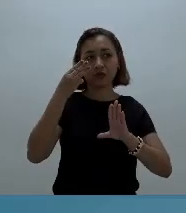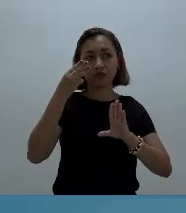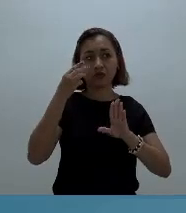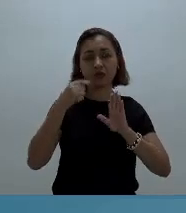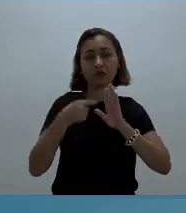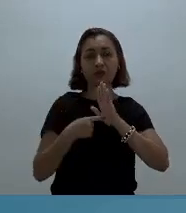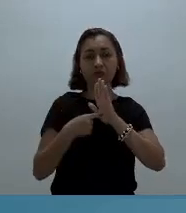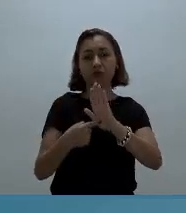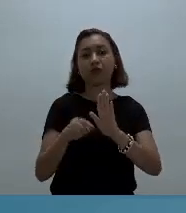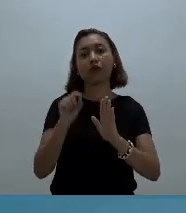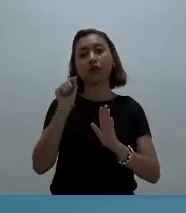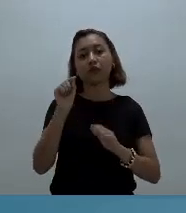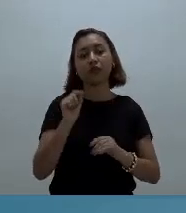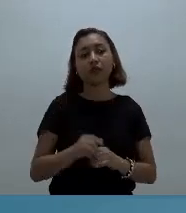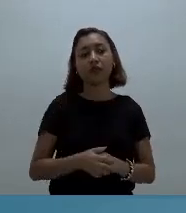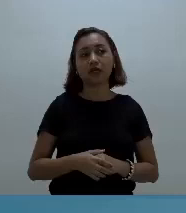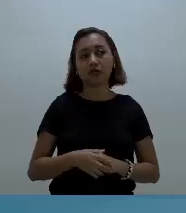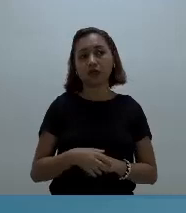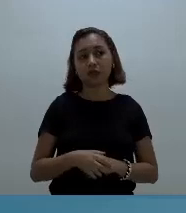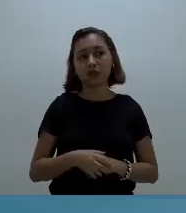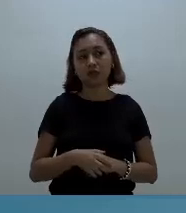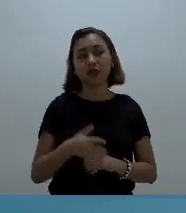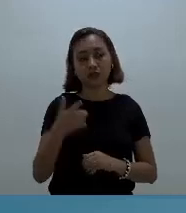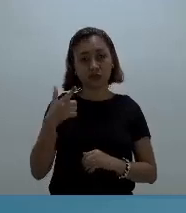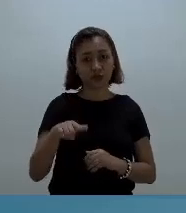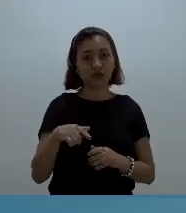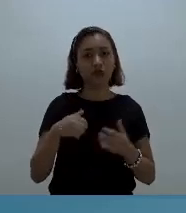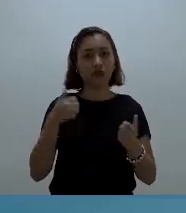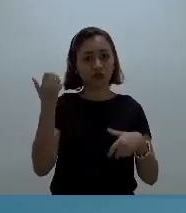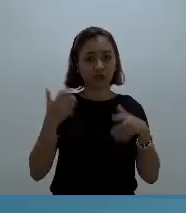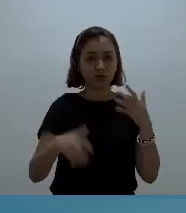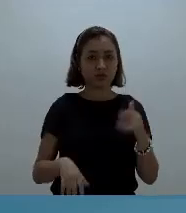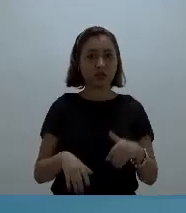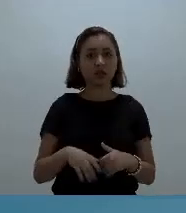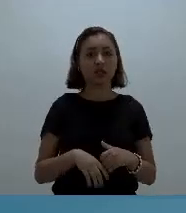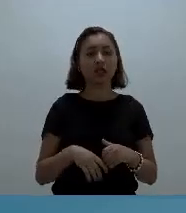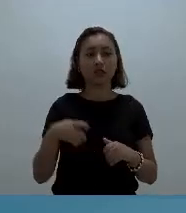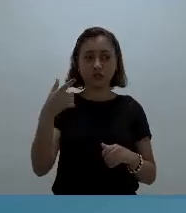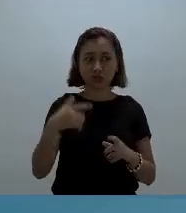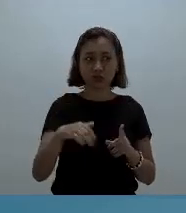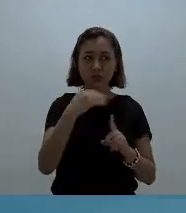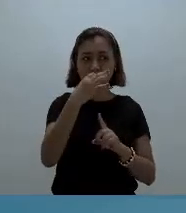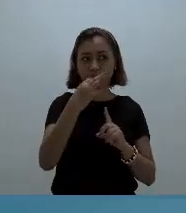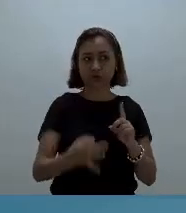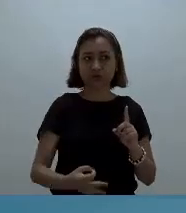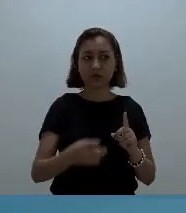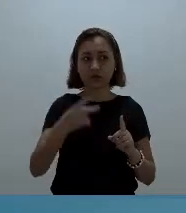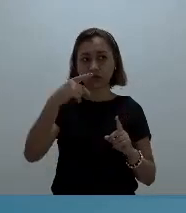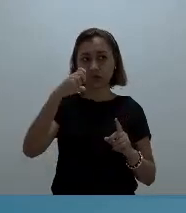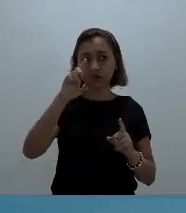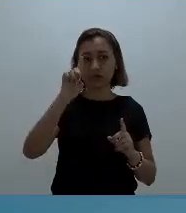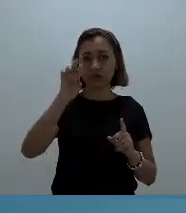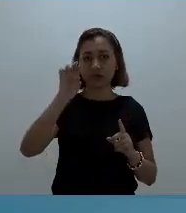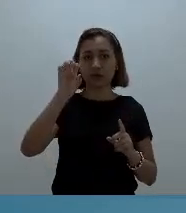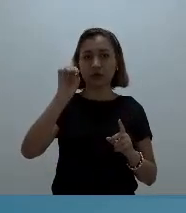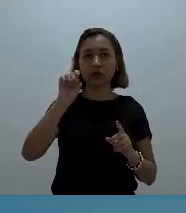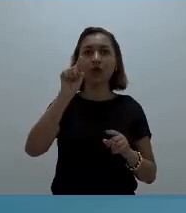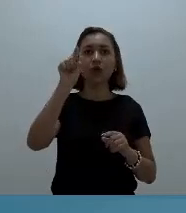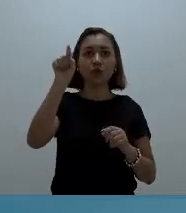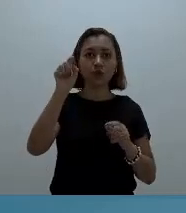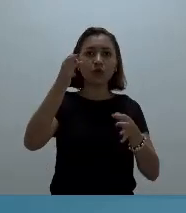a presidência e também o relator é o Dr. Pedro Pinheiro Sotero. Senhor Juba, trouxe.